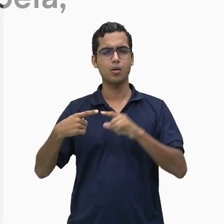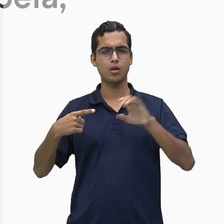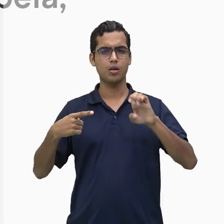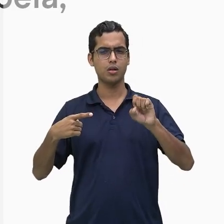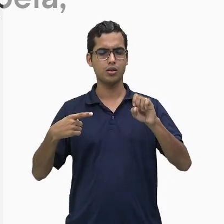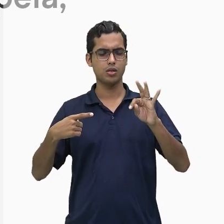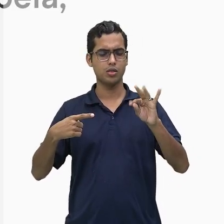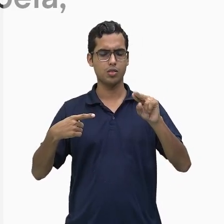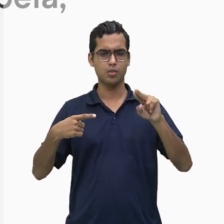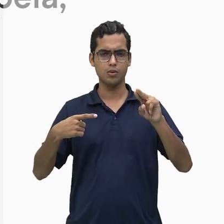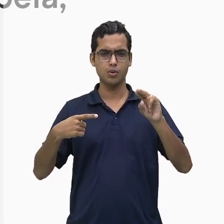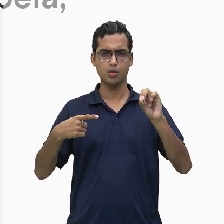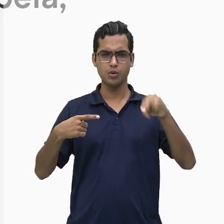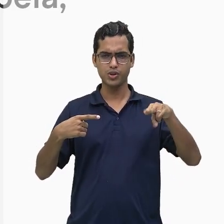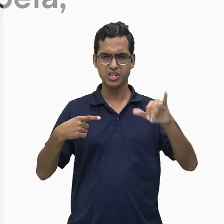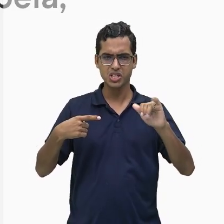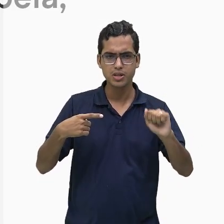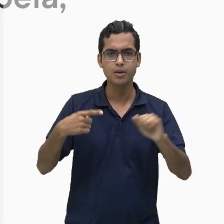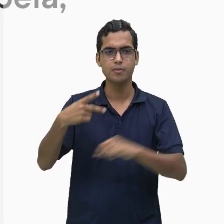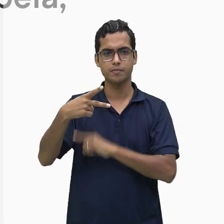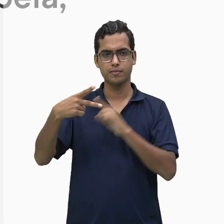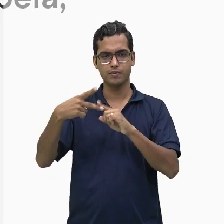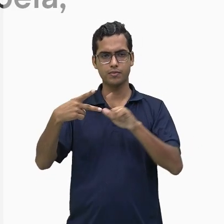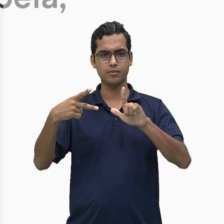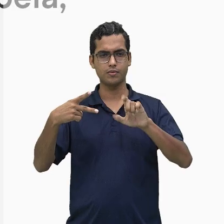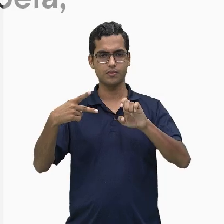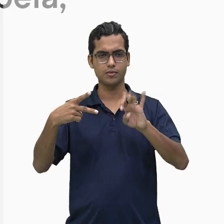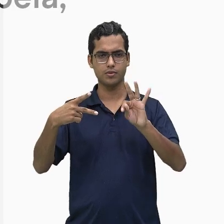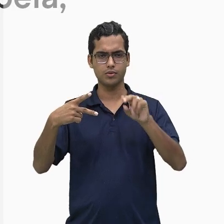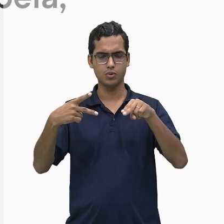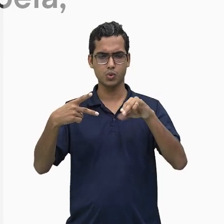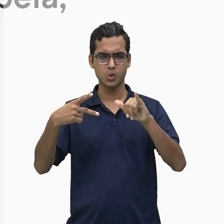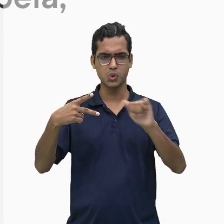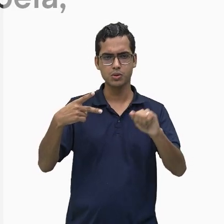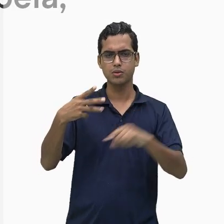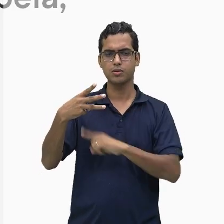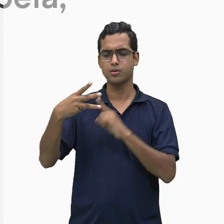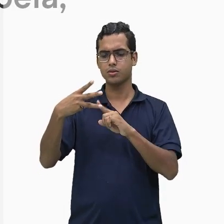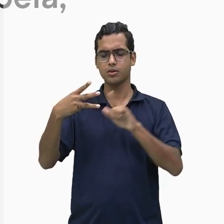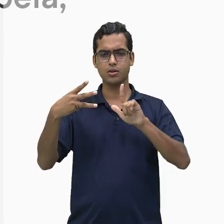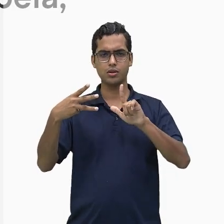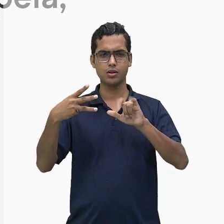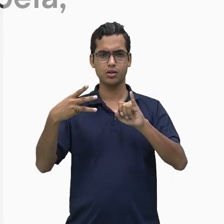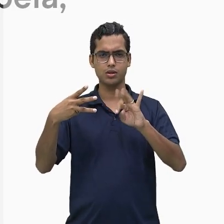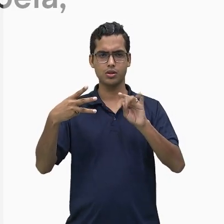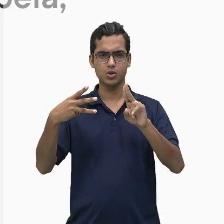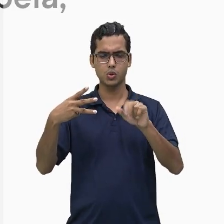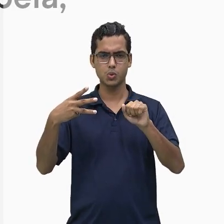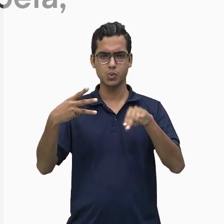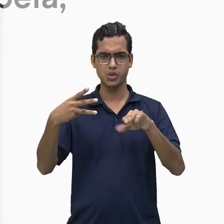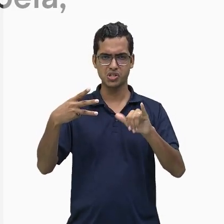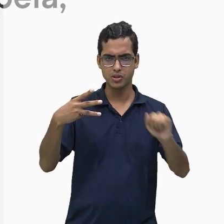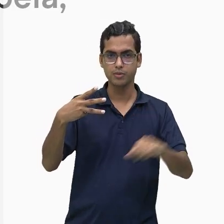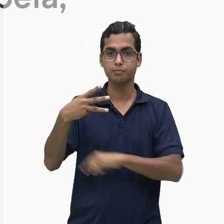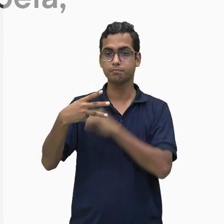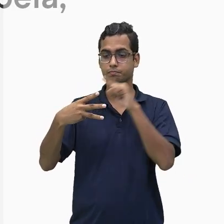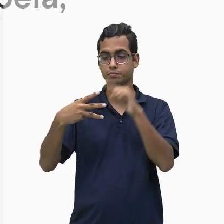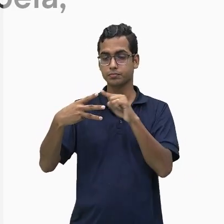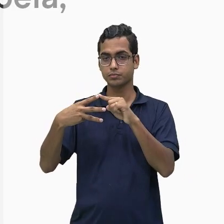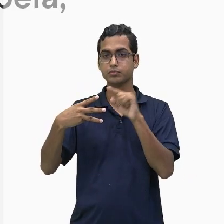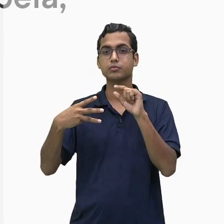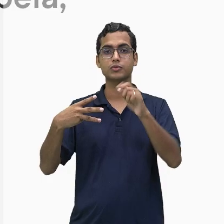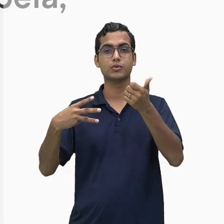repúblicas que eram soviéticas, faziam parte da União Soviética, porém não quiseram aderir à SEI? Olha só,